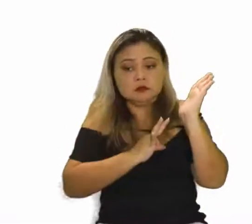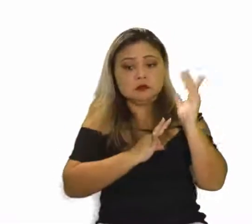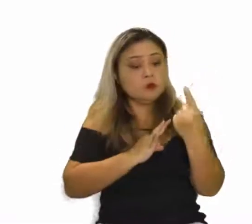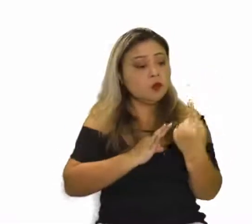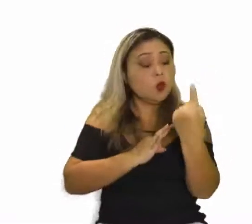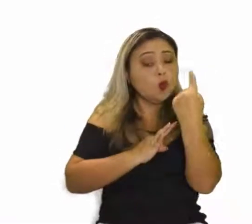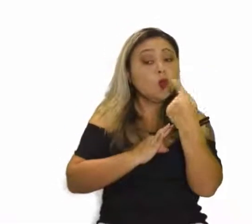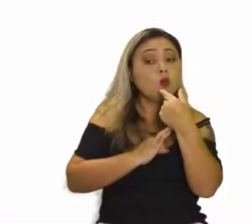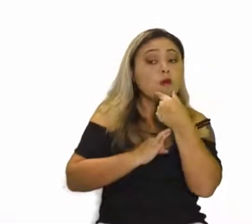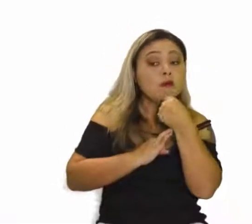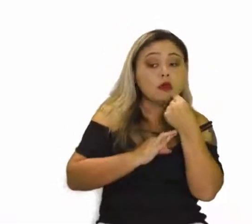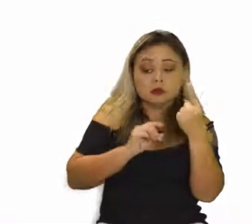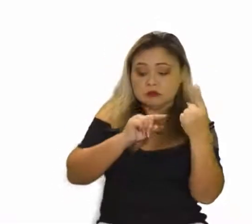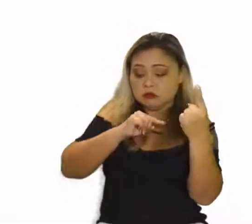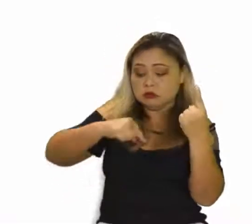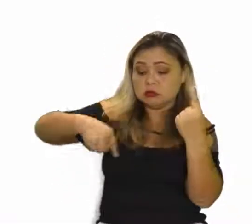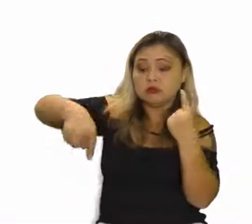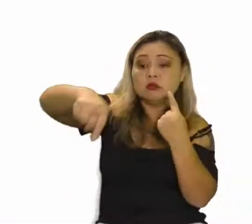tem seu